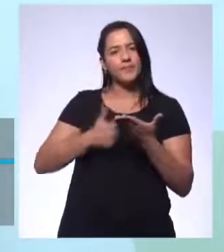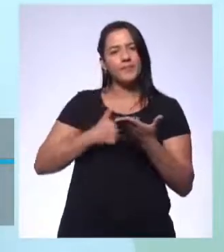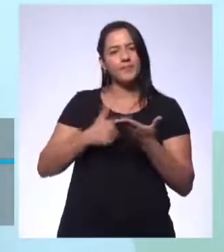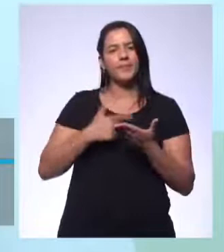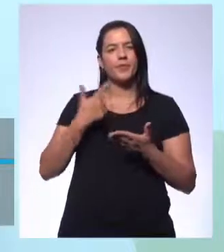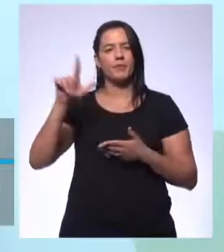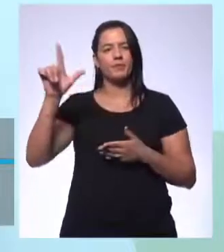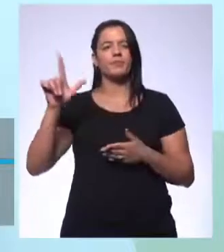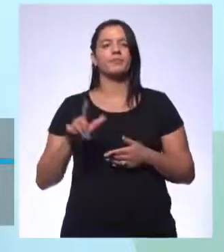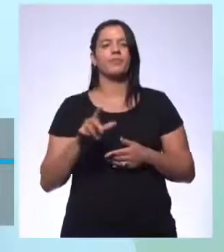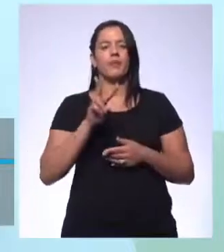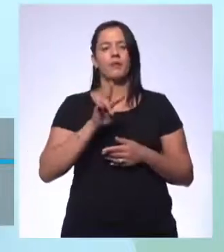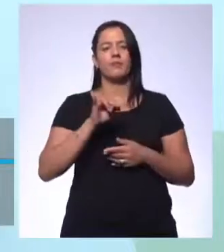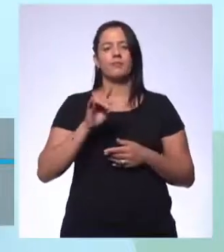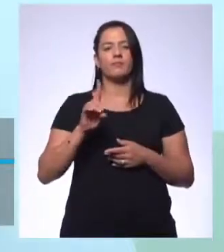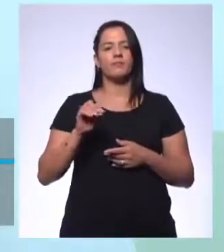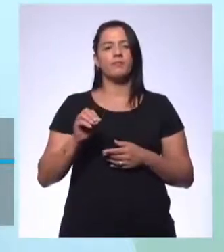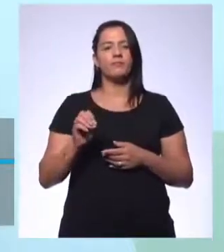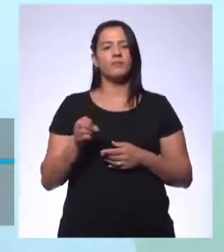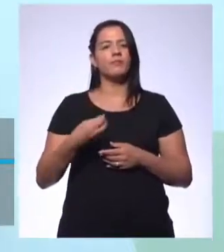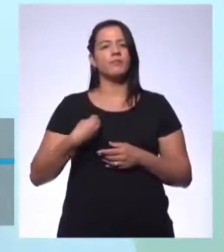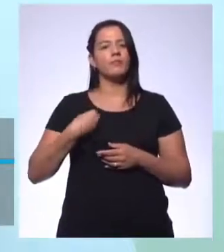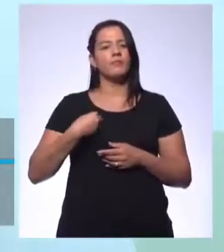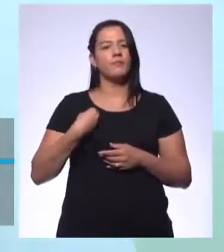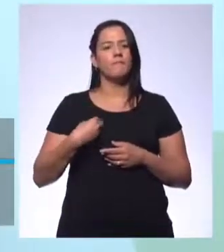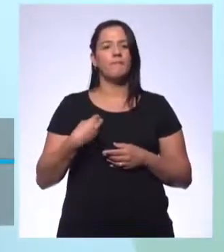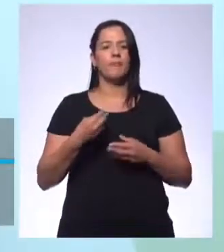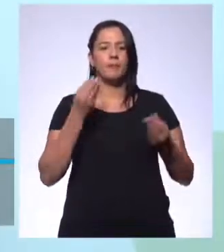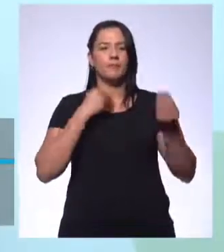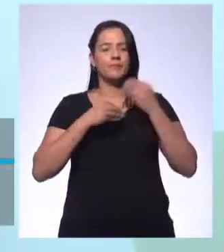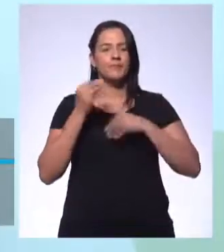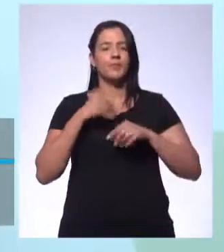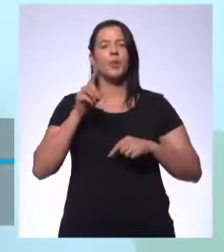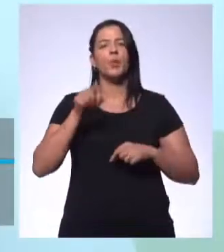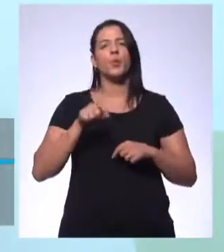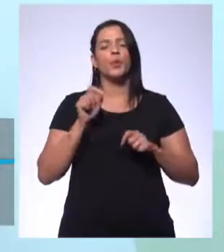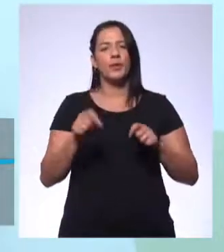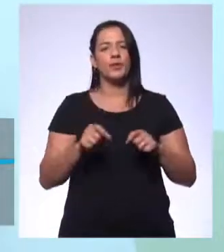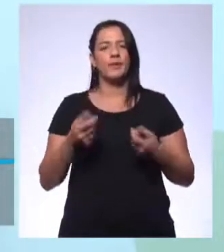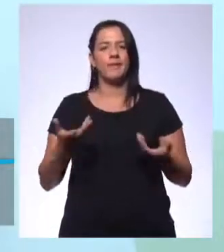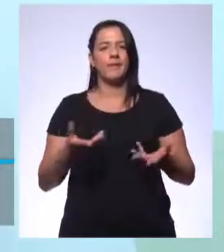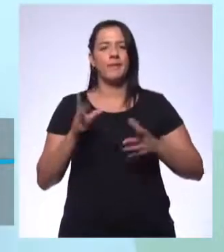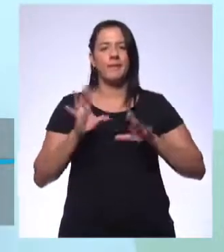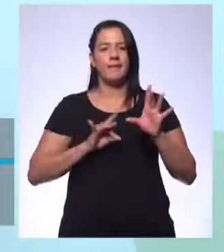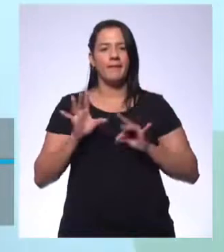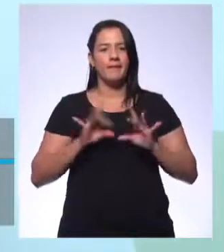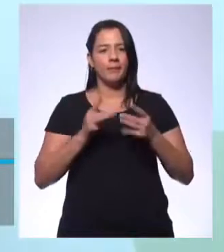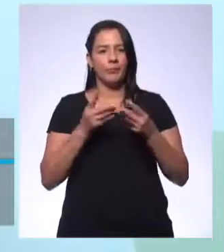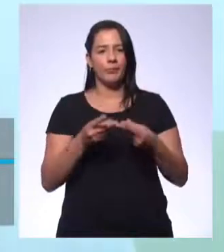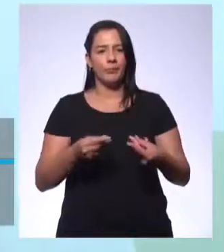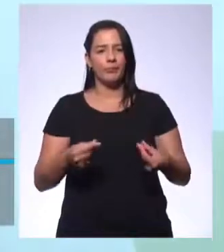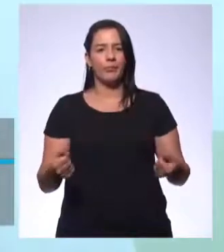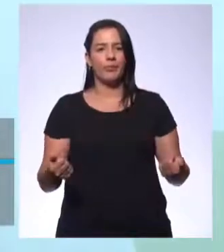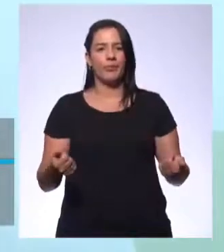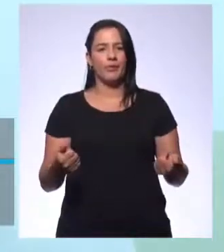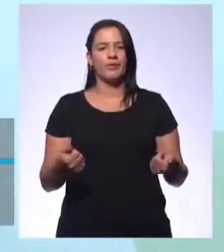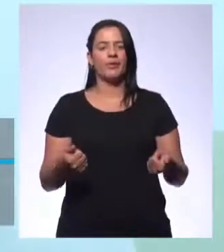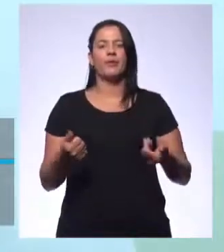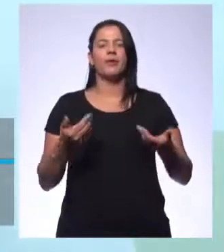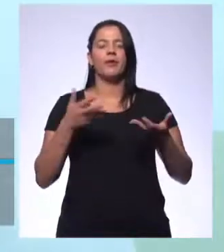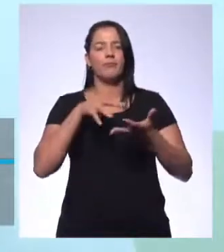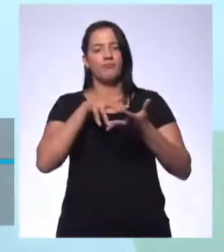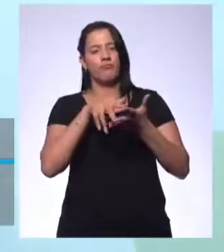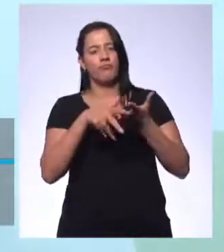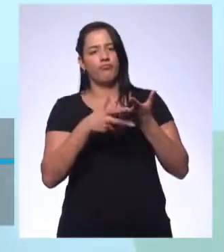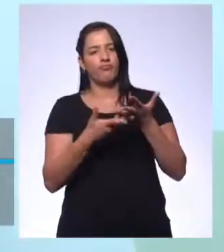Consumo, dessa questão da sociedade em estado líquido. Então, não consegue se firmar, ela dissolve, ela escorre pelas mãos. E a mesma